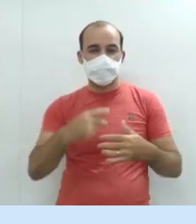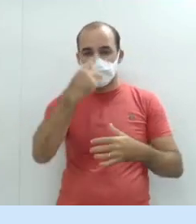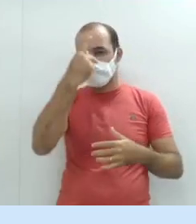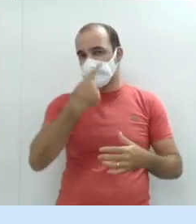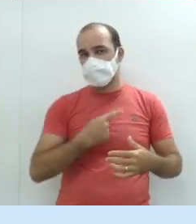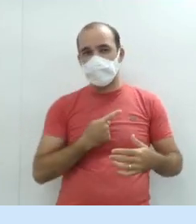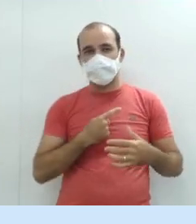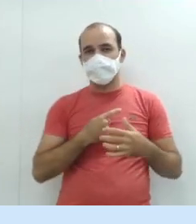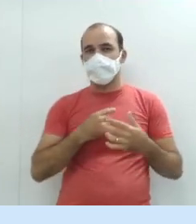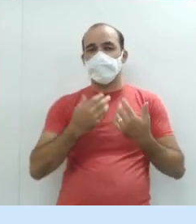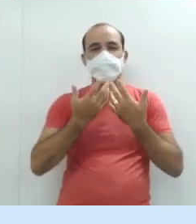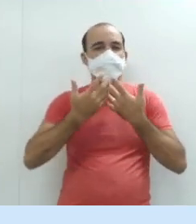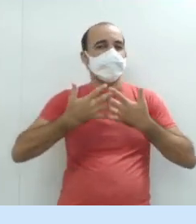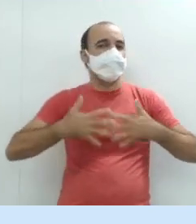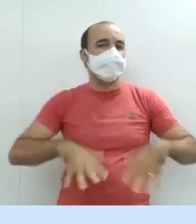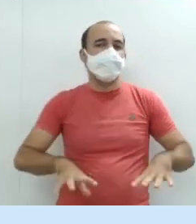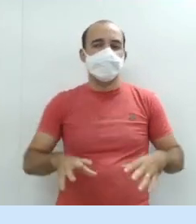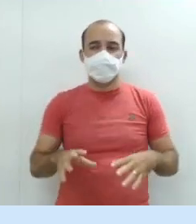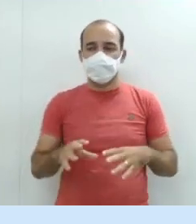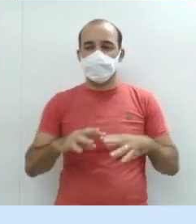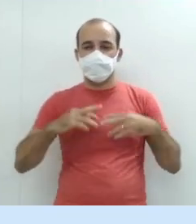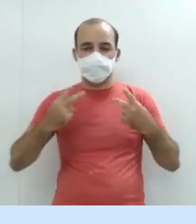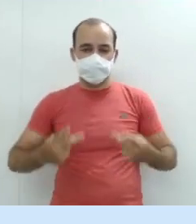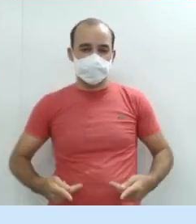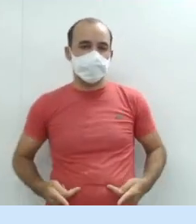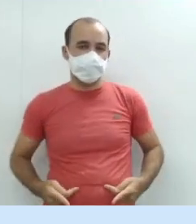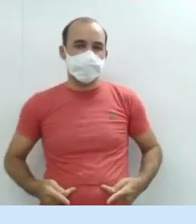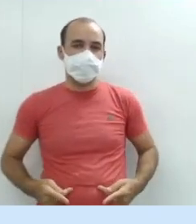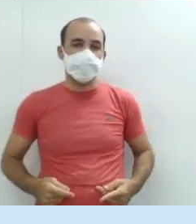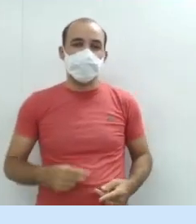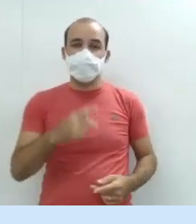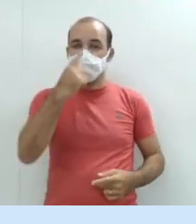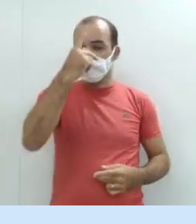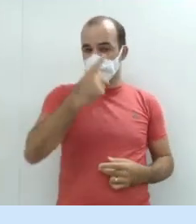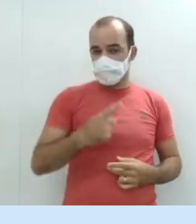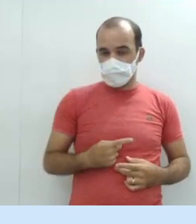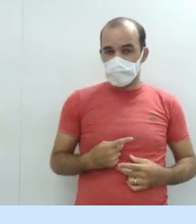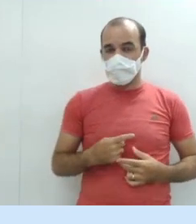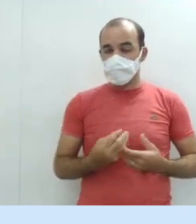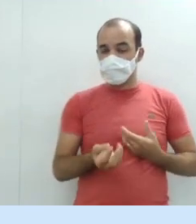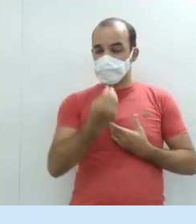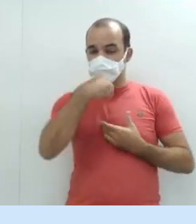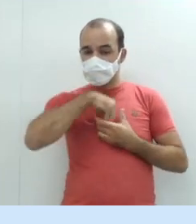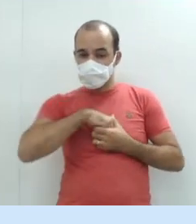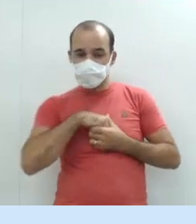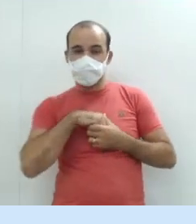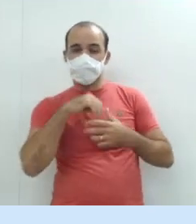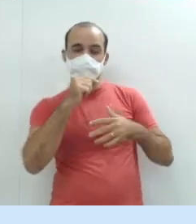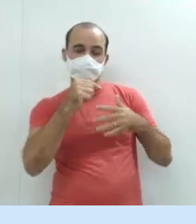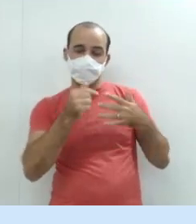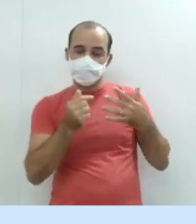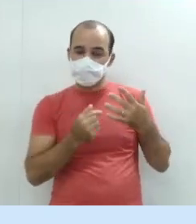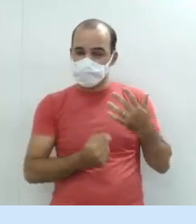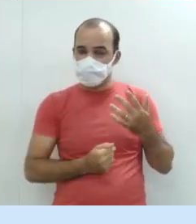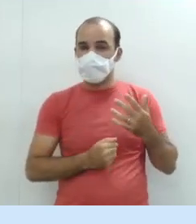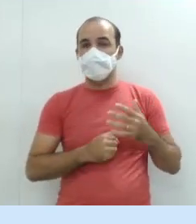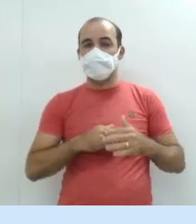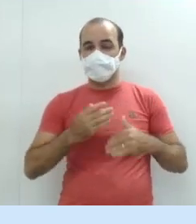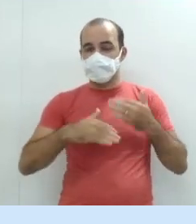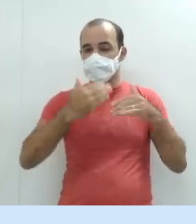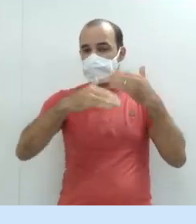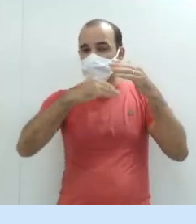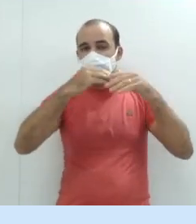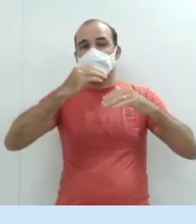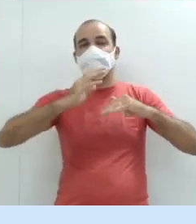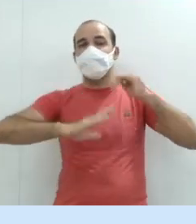mesmo. A autoprodução humana, ou seja, a construção, o desenvolvimento que o ser humano